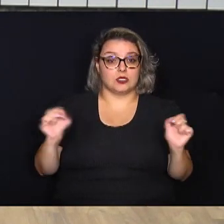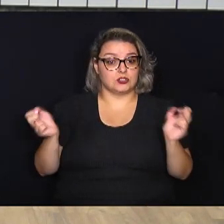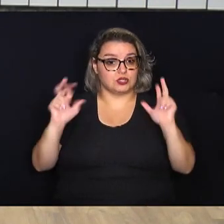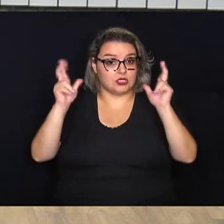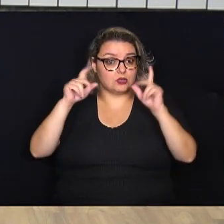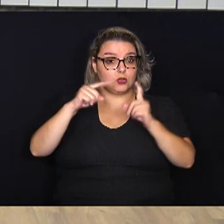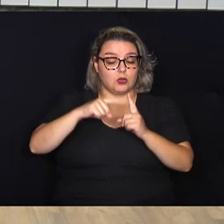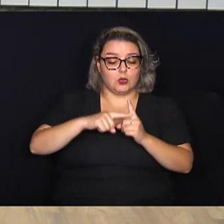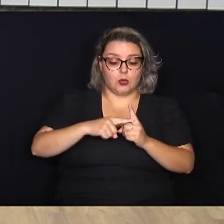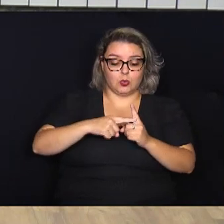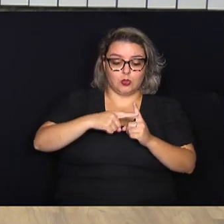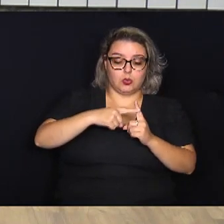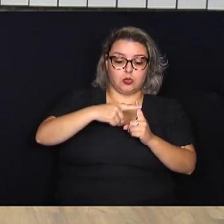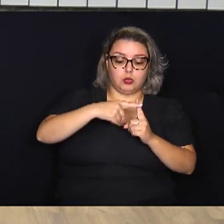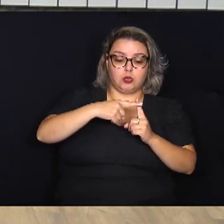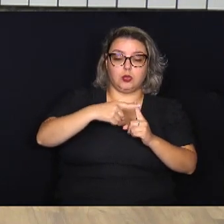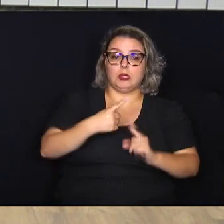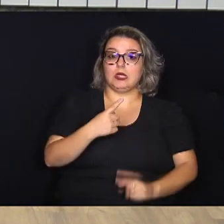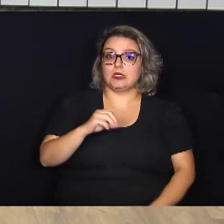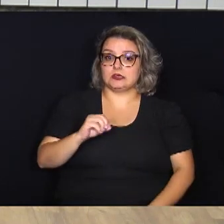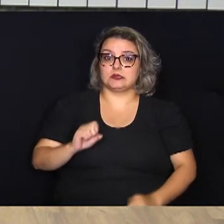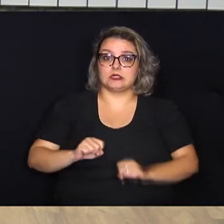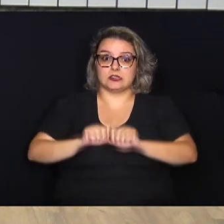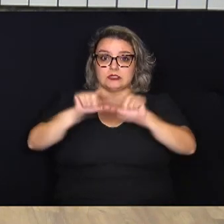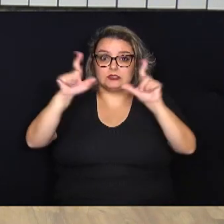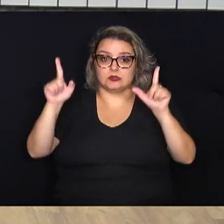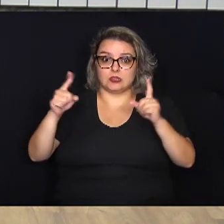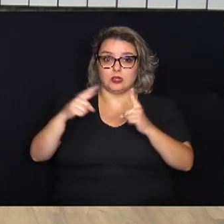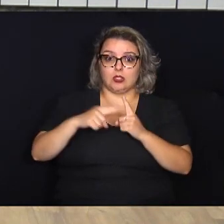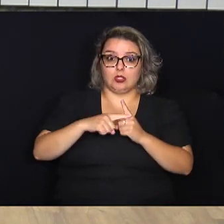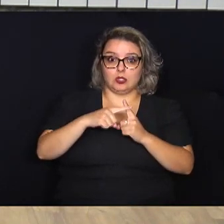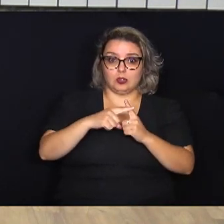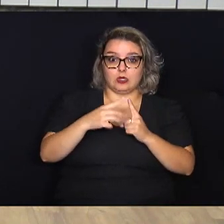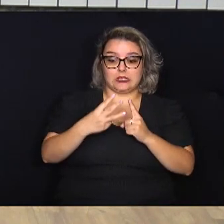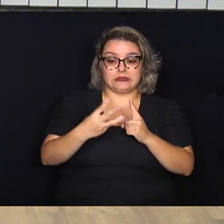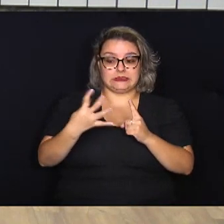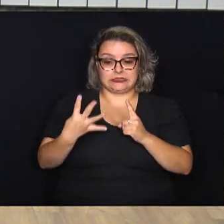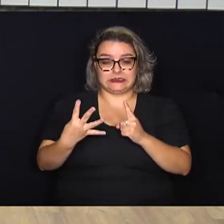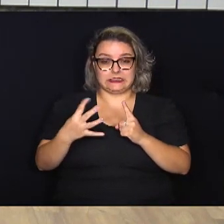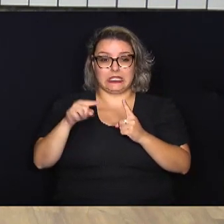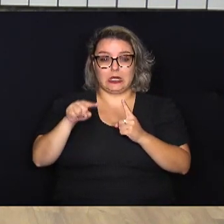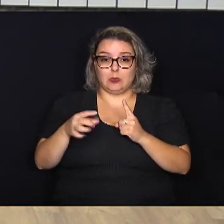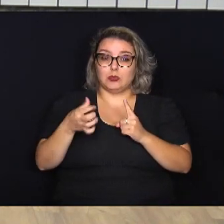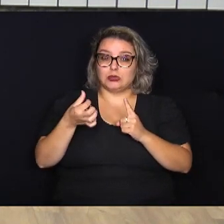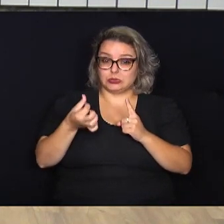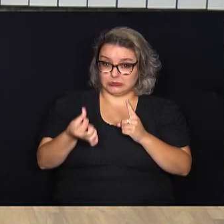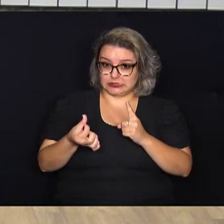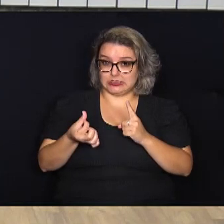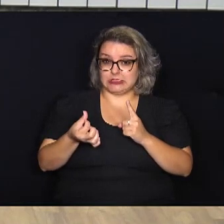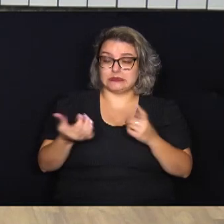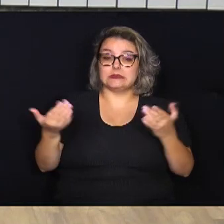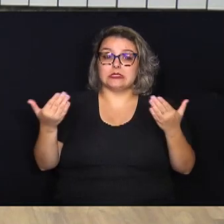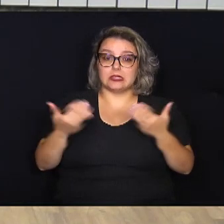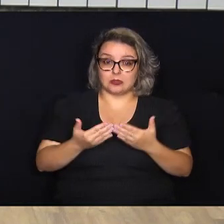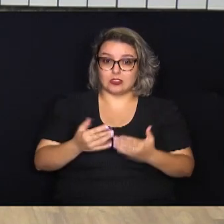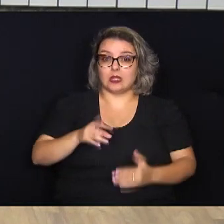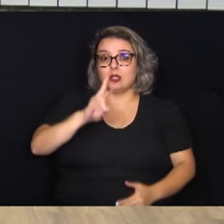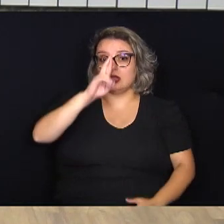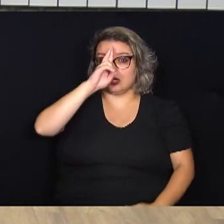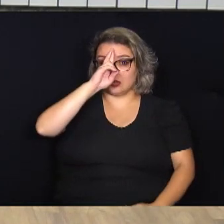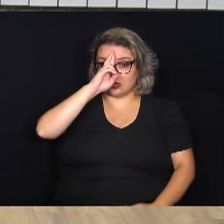temperatura elevada. Às 10 horas, um apontando que hoje estava 34,6 graus. Agora, ao